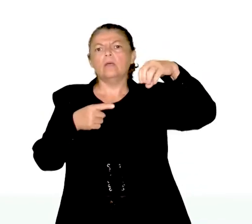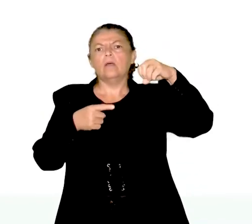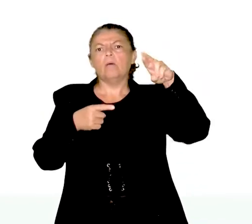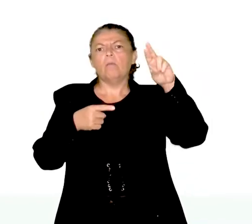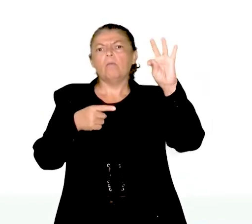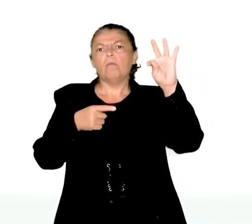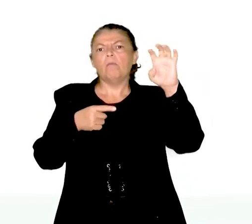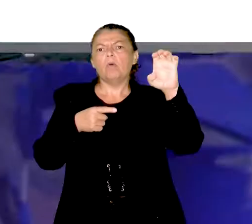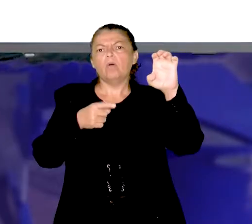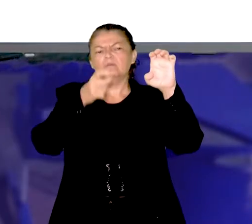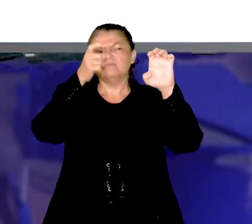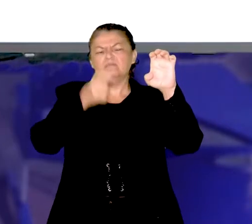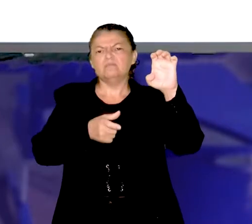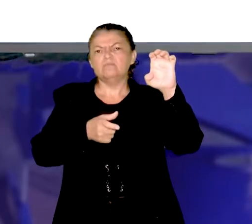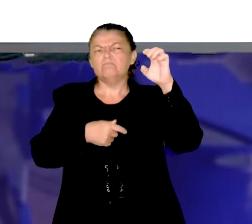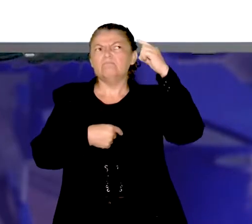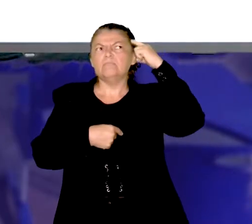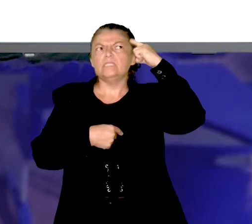a própria vida?